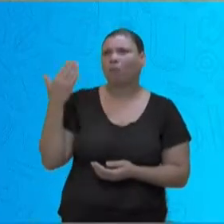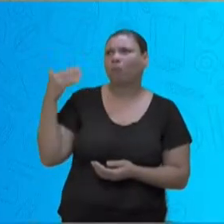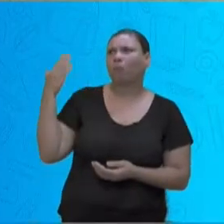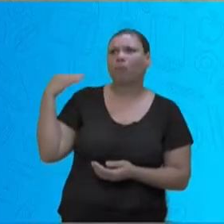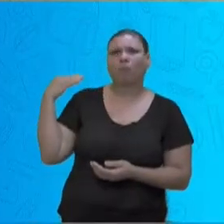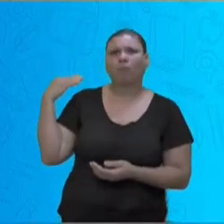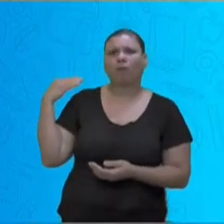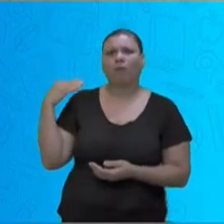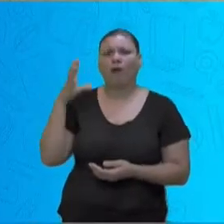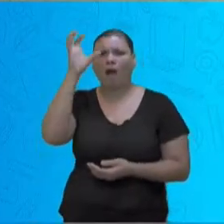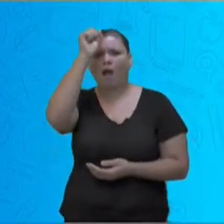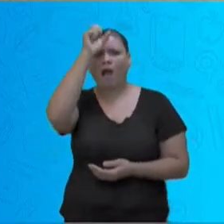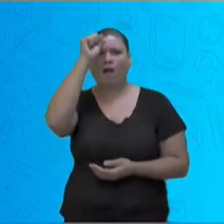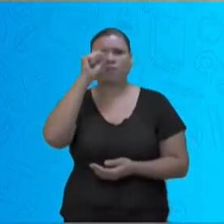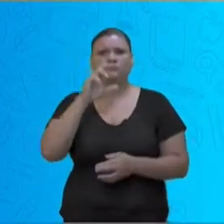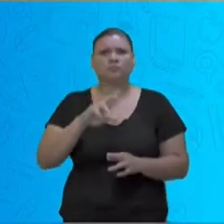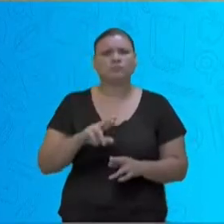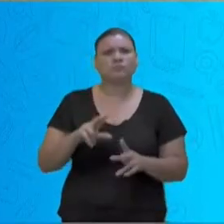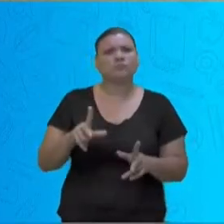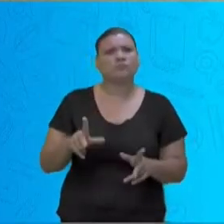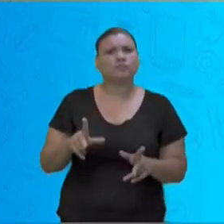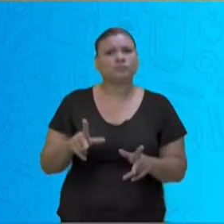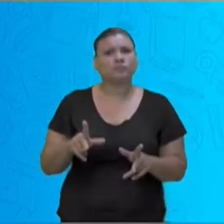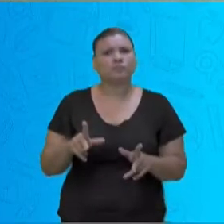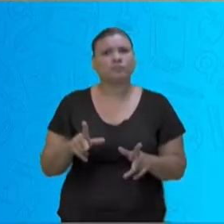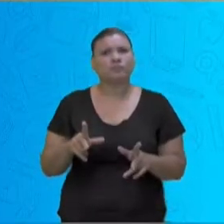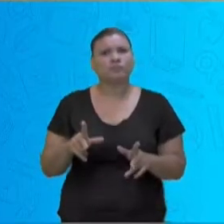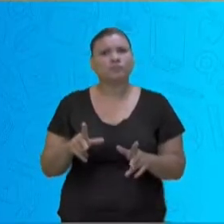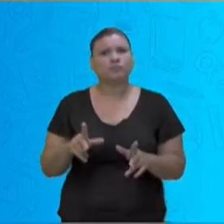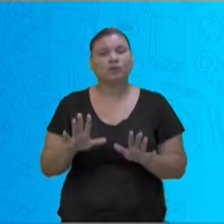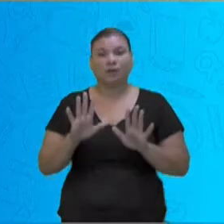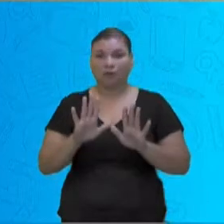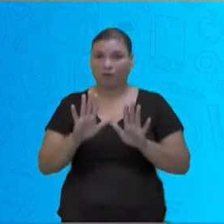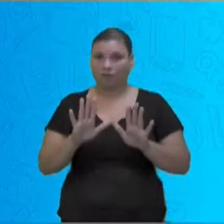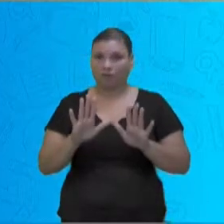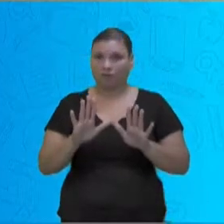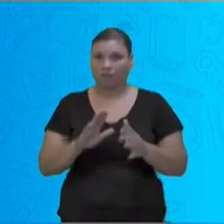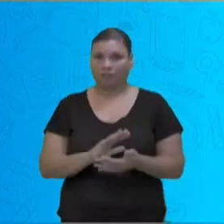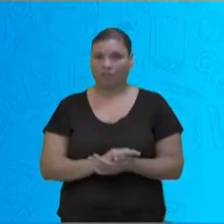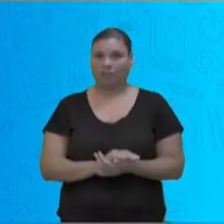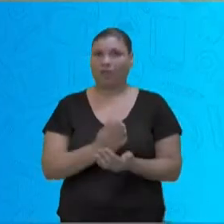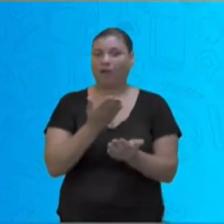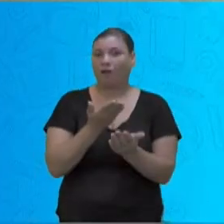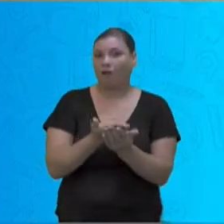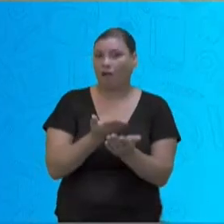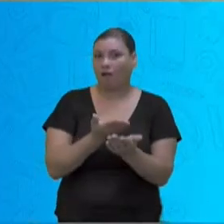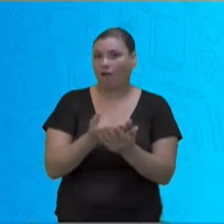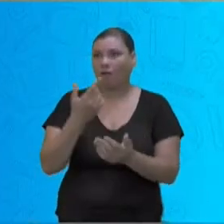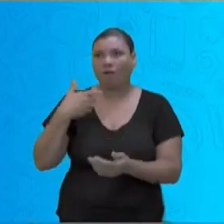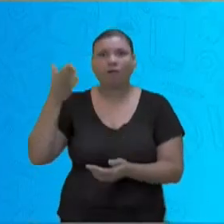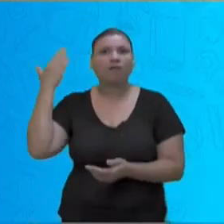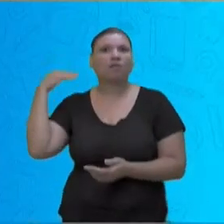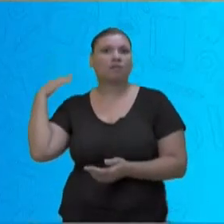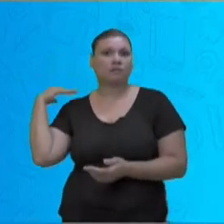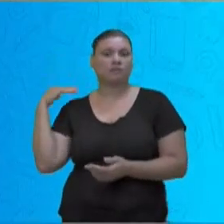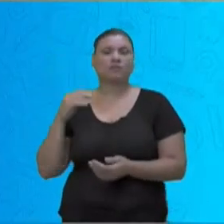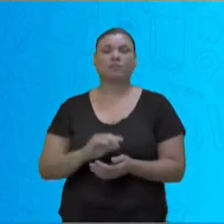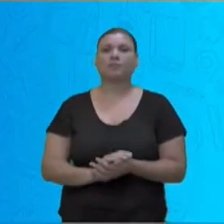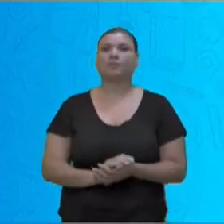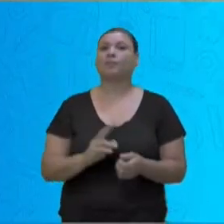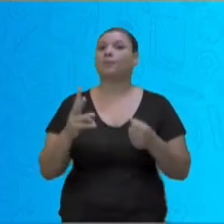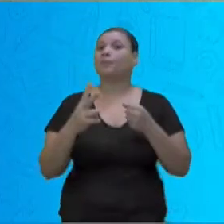am. I é o pronome pessoal, a aula anterior. Este nós vamos aprender somente essas